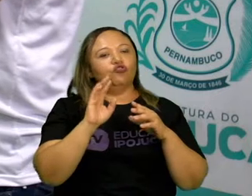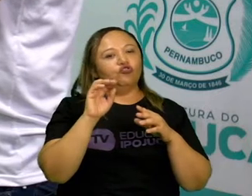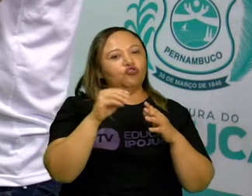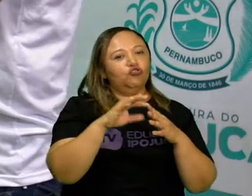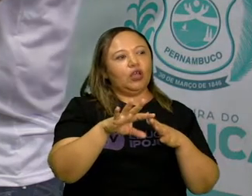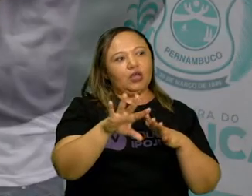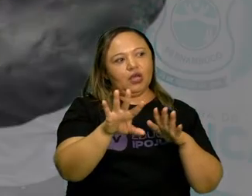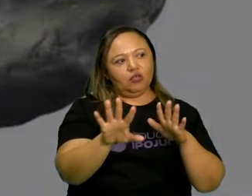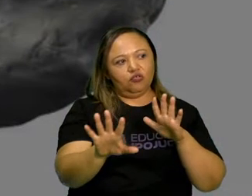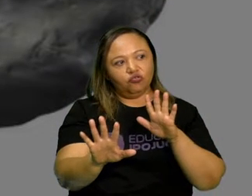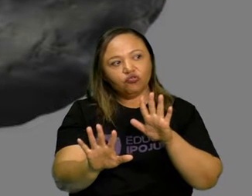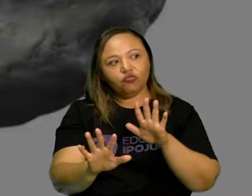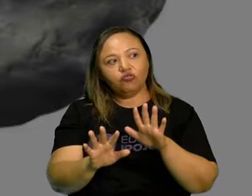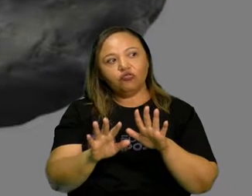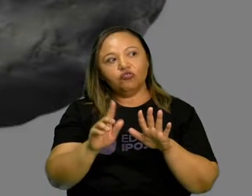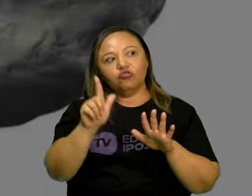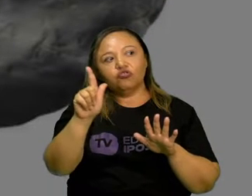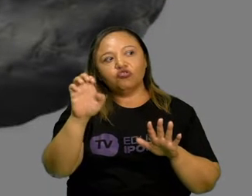Gesto.